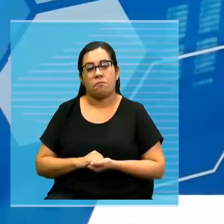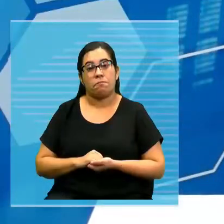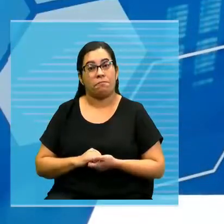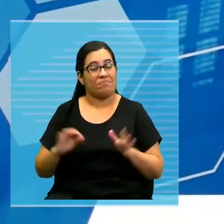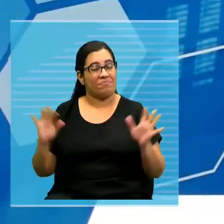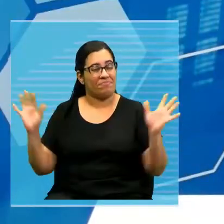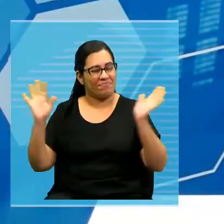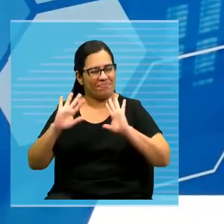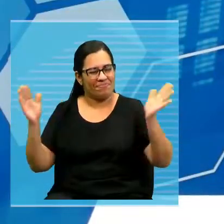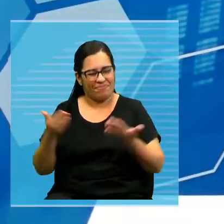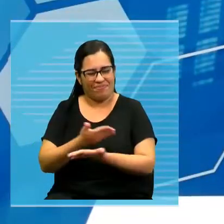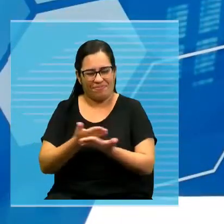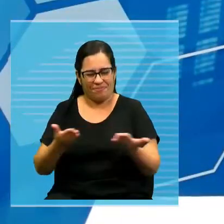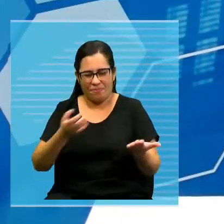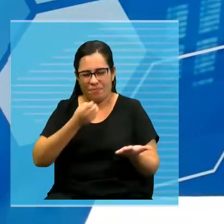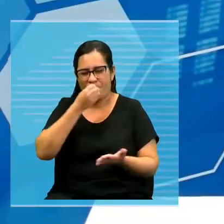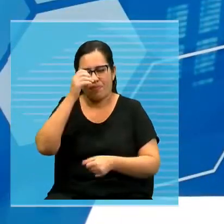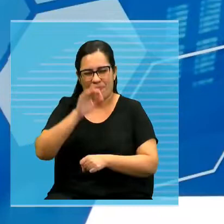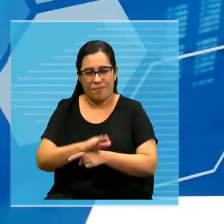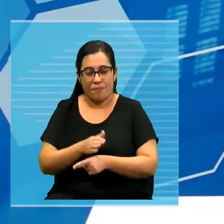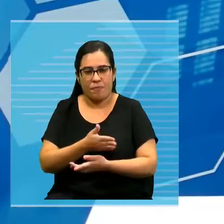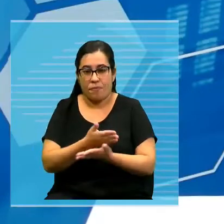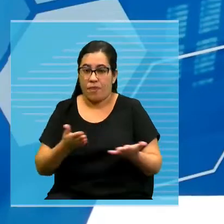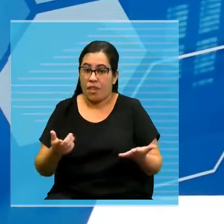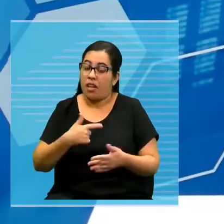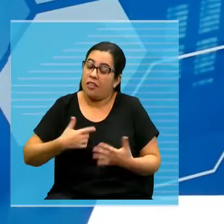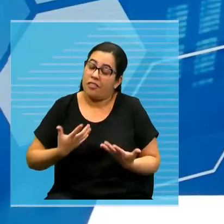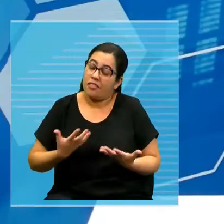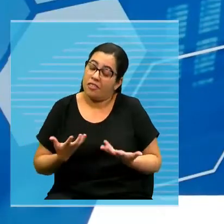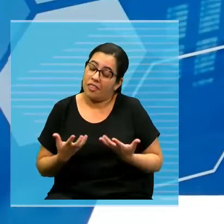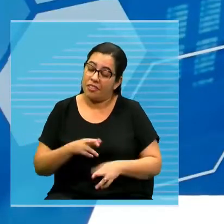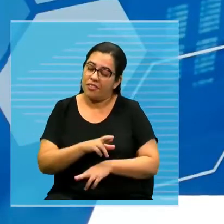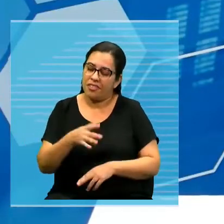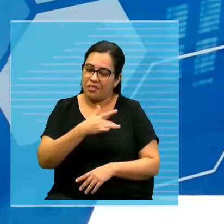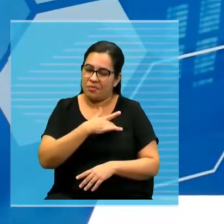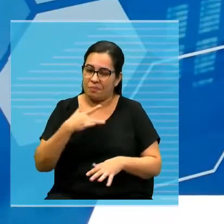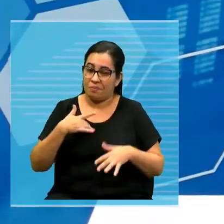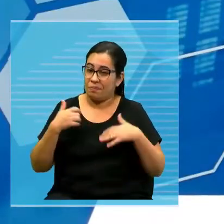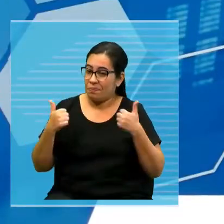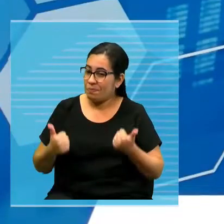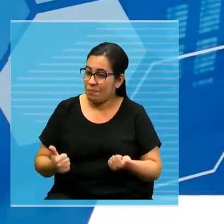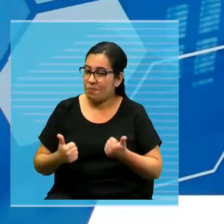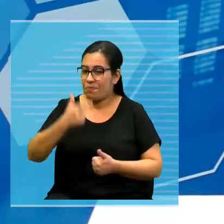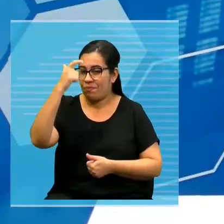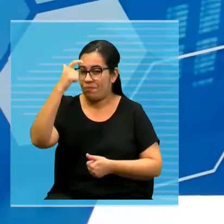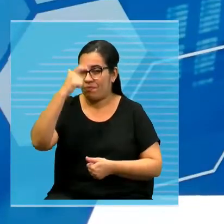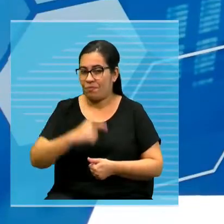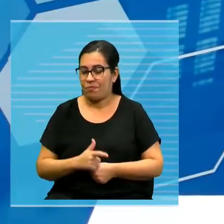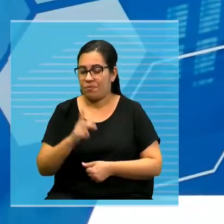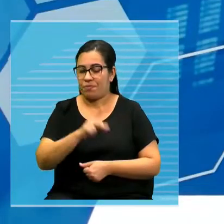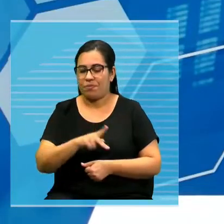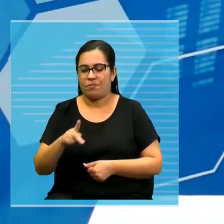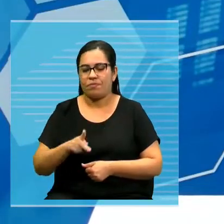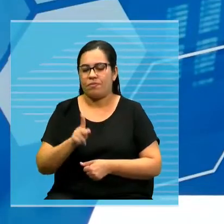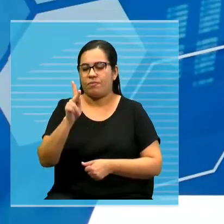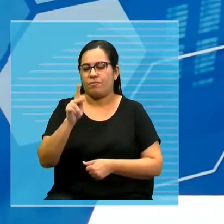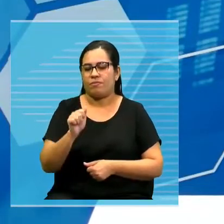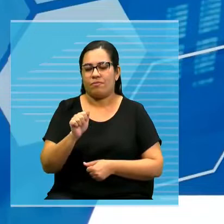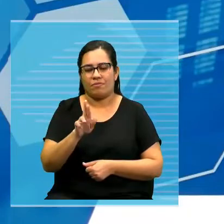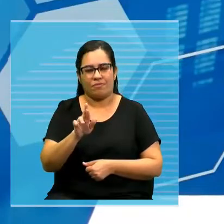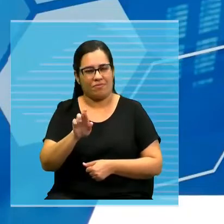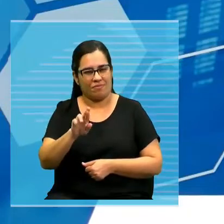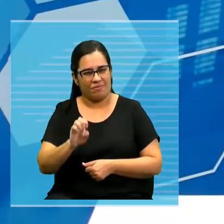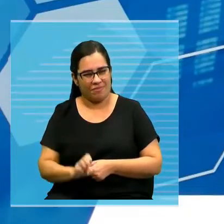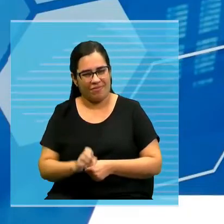Olá pessoal boa tarde eu espero que esteja tudo bem com vocês eu sou a professora que é o Campelo nosso